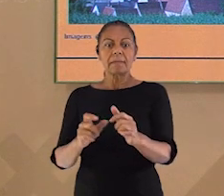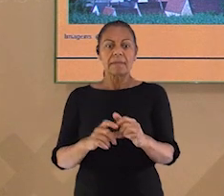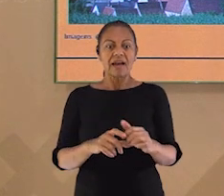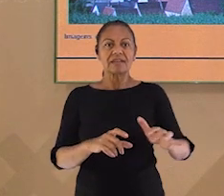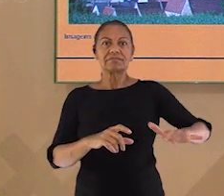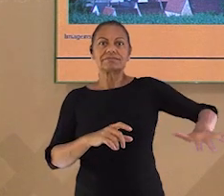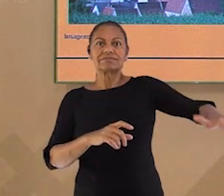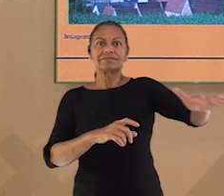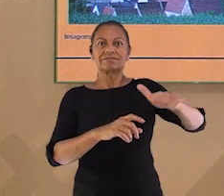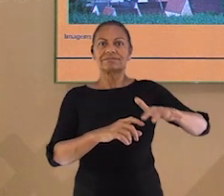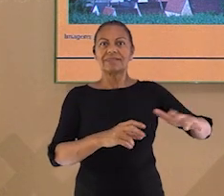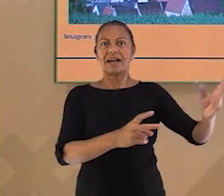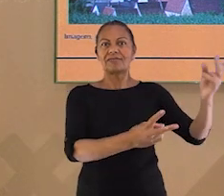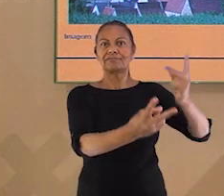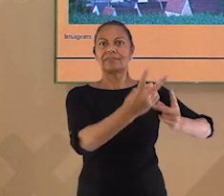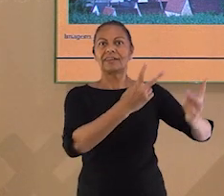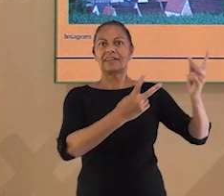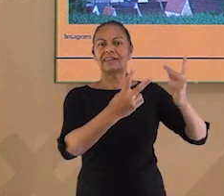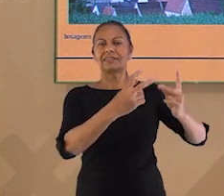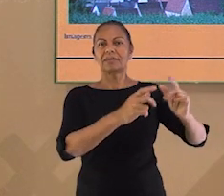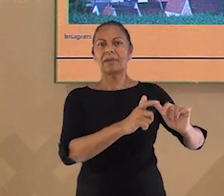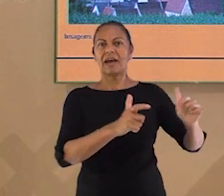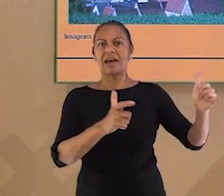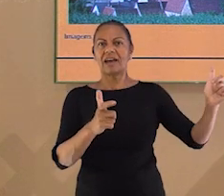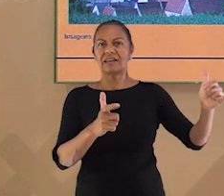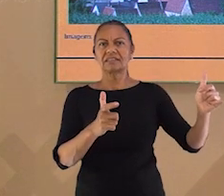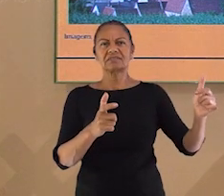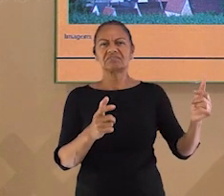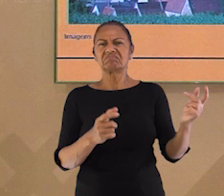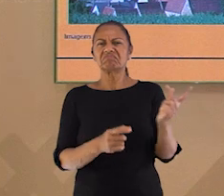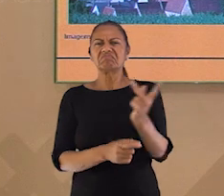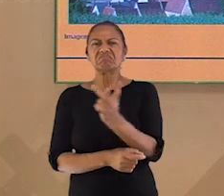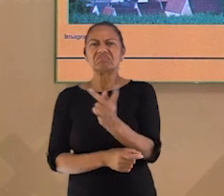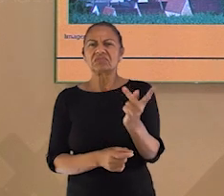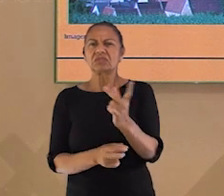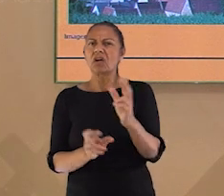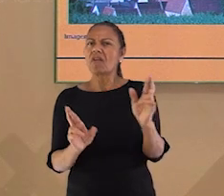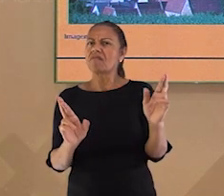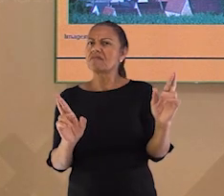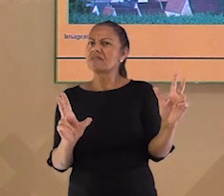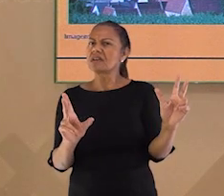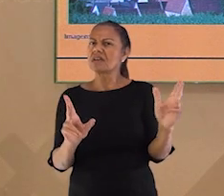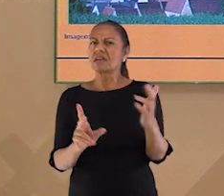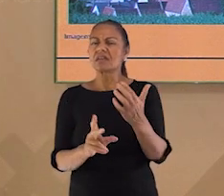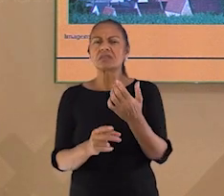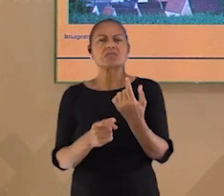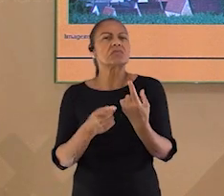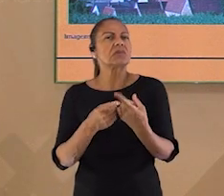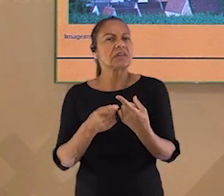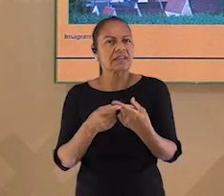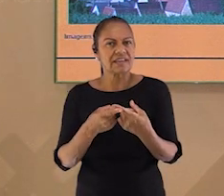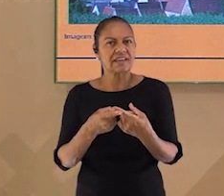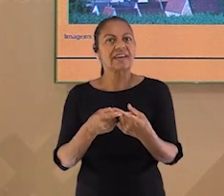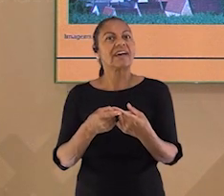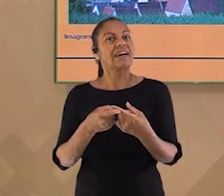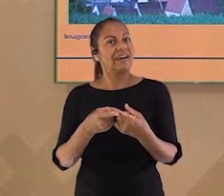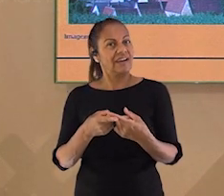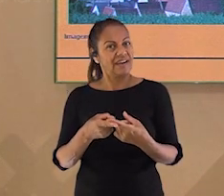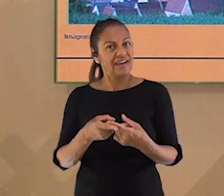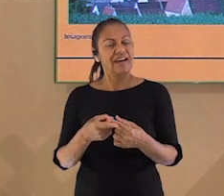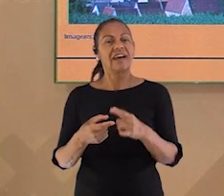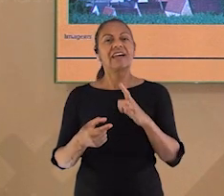construções de edifício. Mas você sabe qual é o motivo disso? O motivo é que existe um fenômeno que